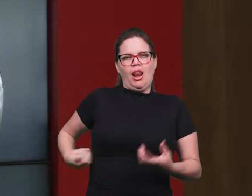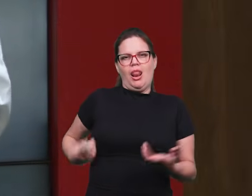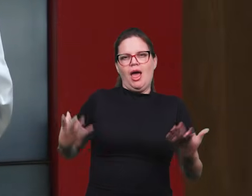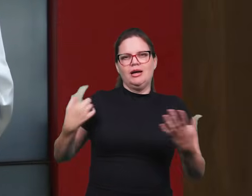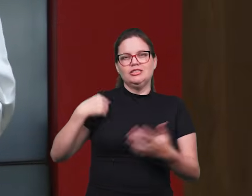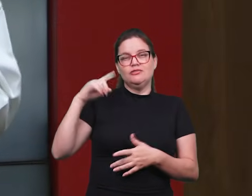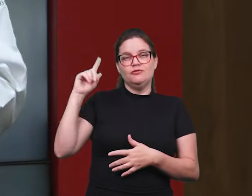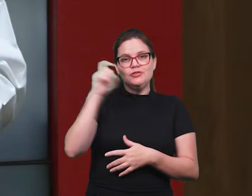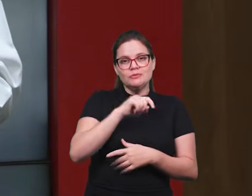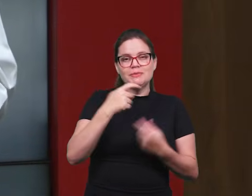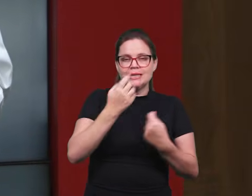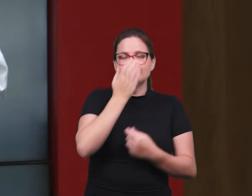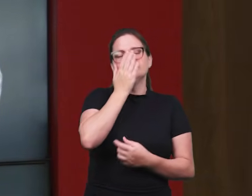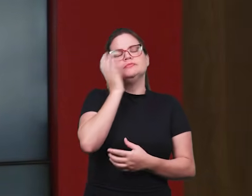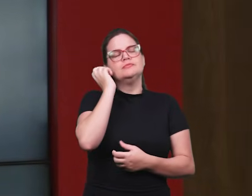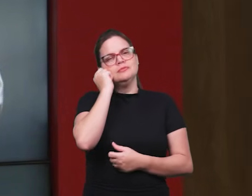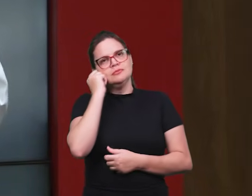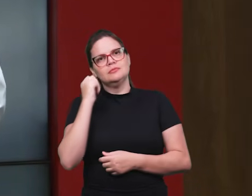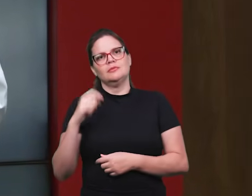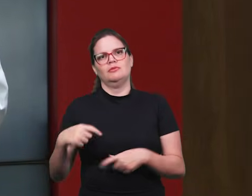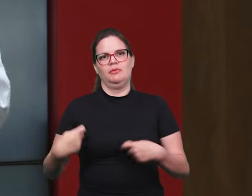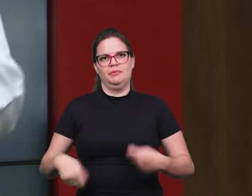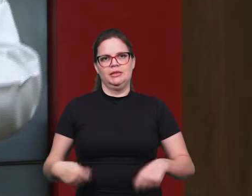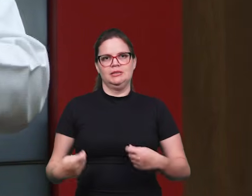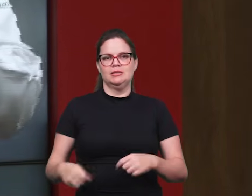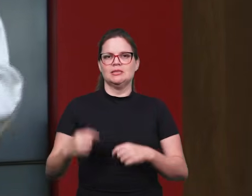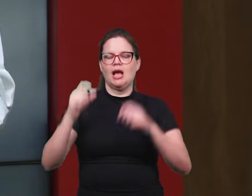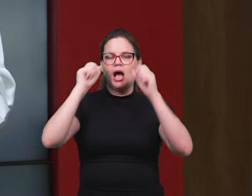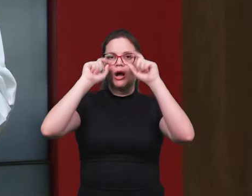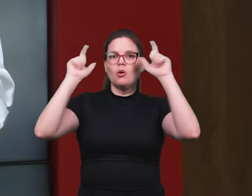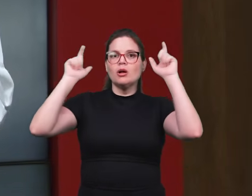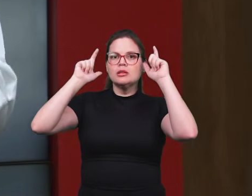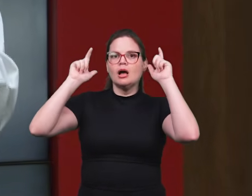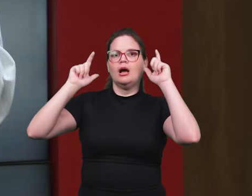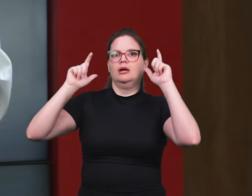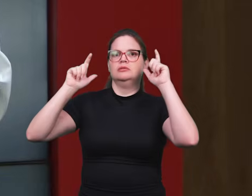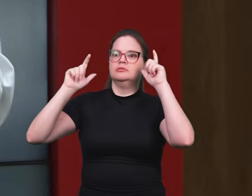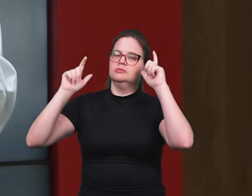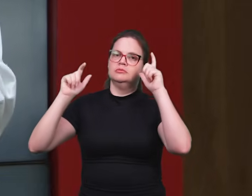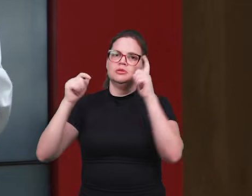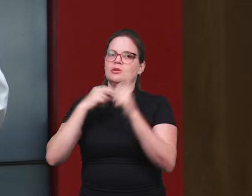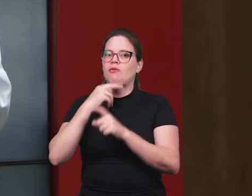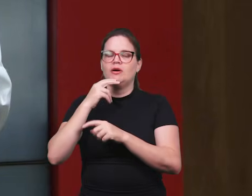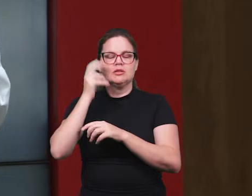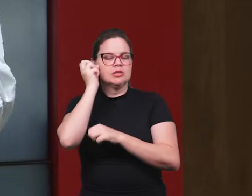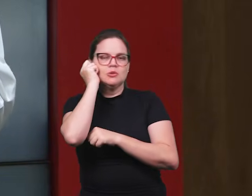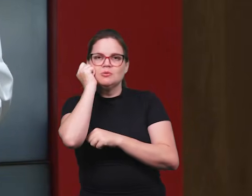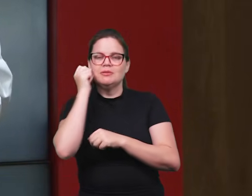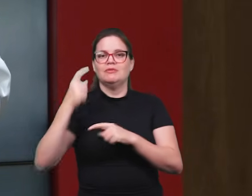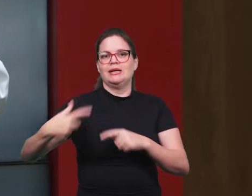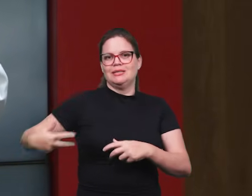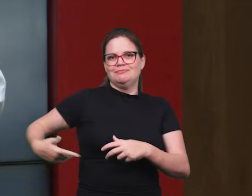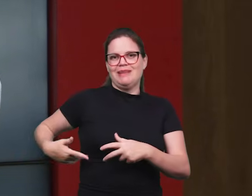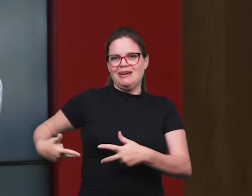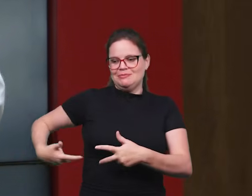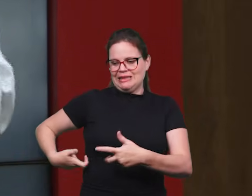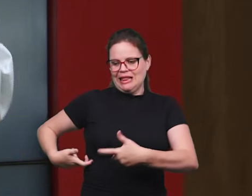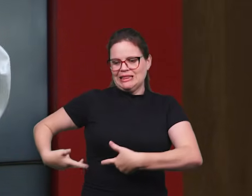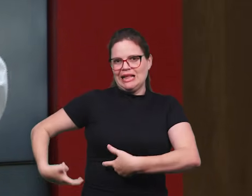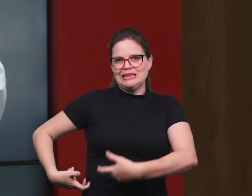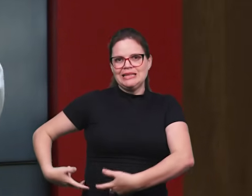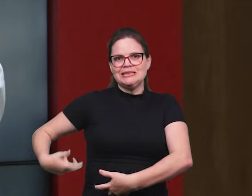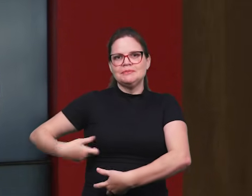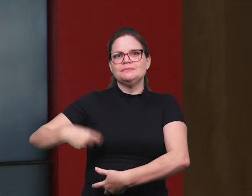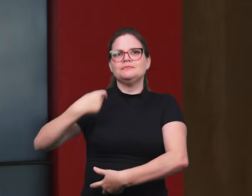4. Às vezes eu vou ter que fazer uma anestesia acordada, mas tudo sem dor. Você faz uma anestesia local na